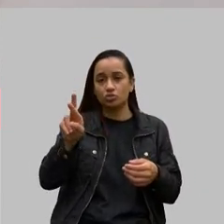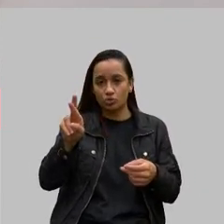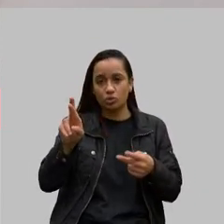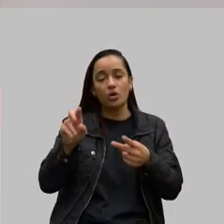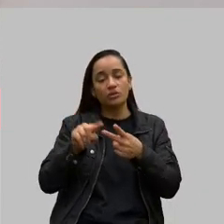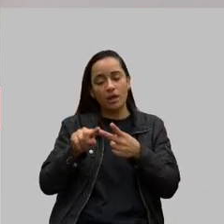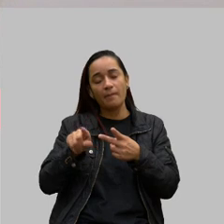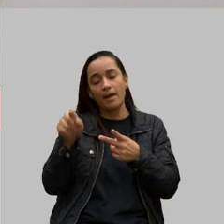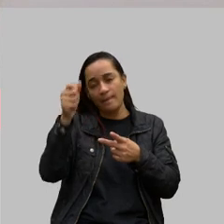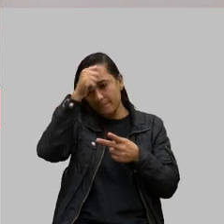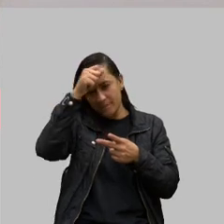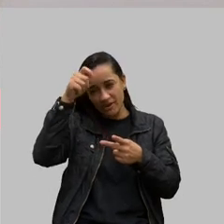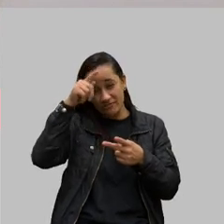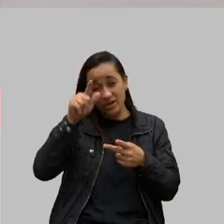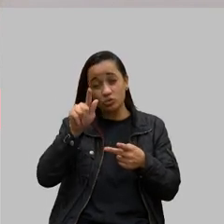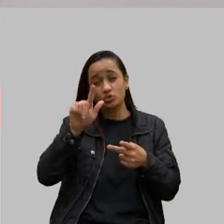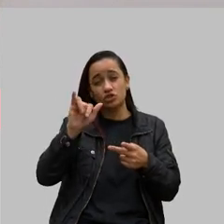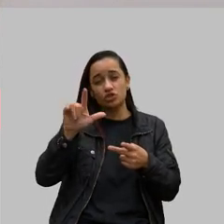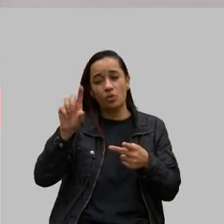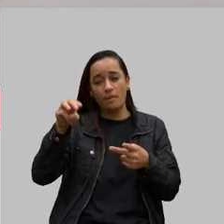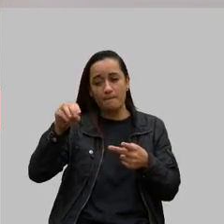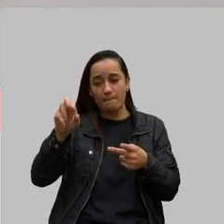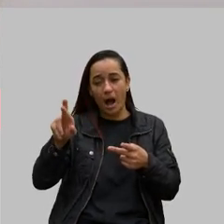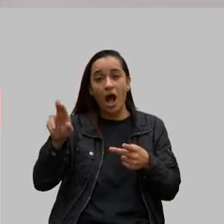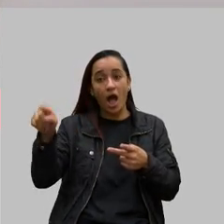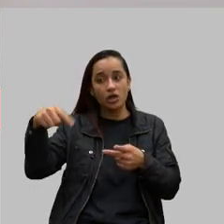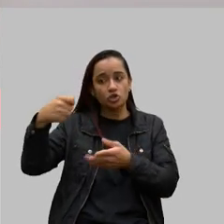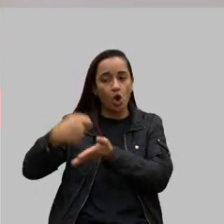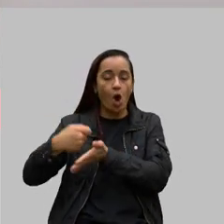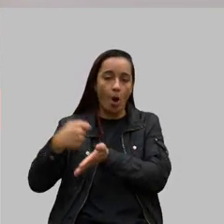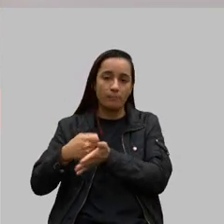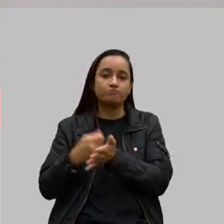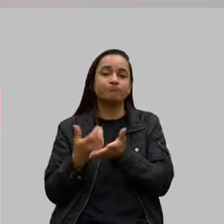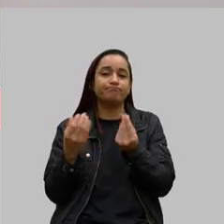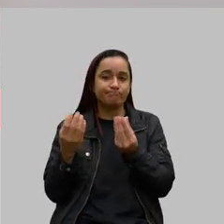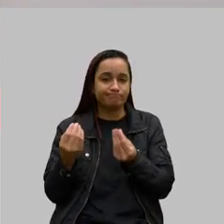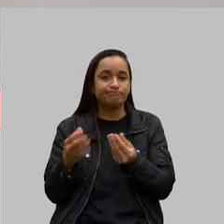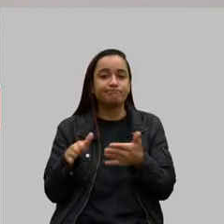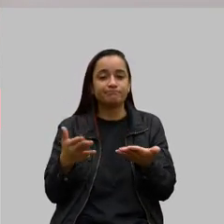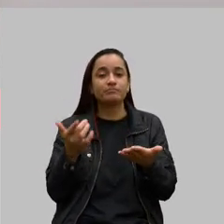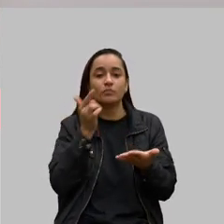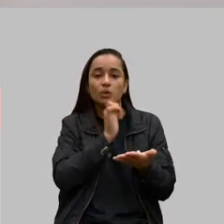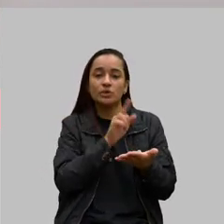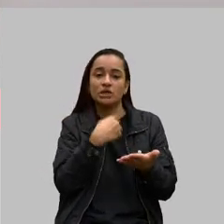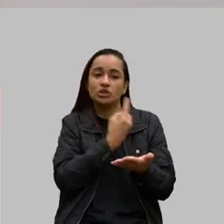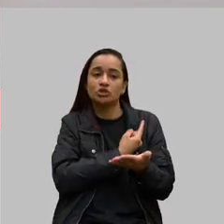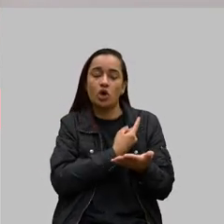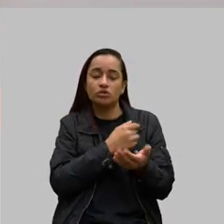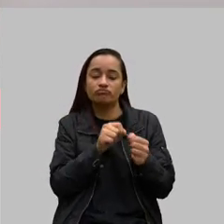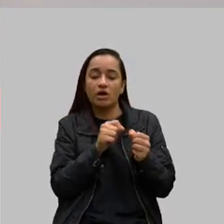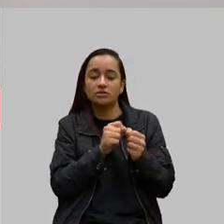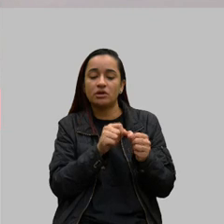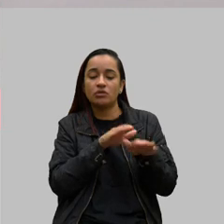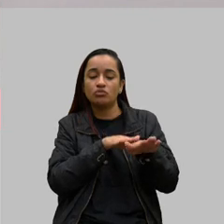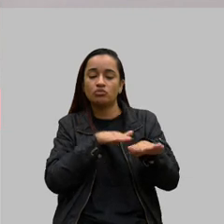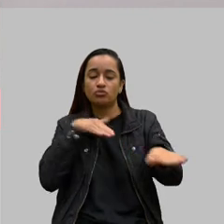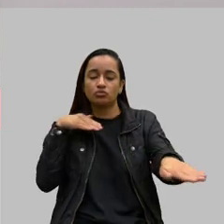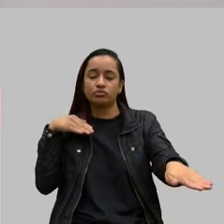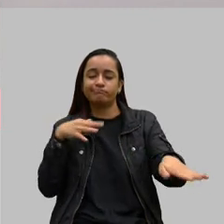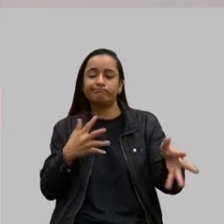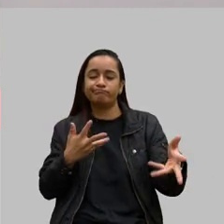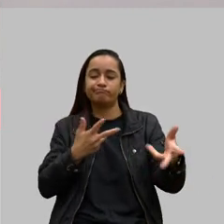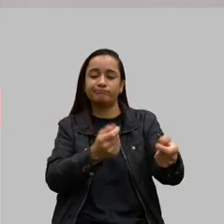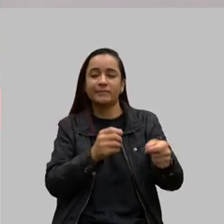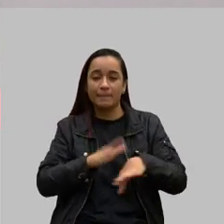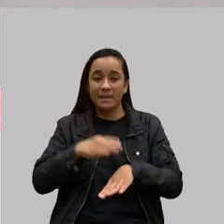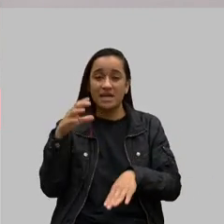e tem realmente cobrado muito né para que a gente gente possa ter essas estradas recuperadas o mais bravo possível